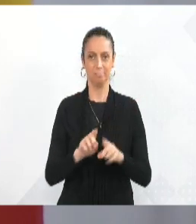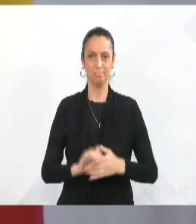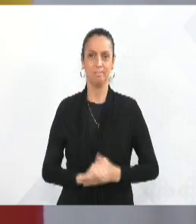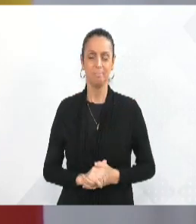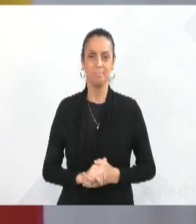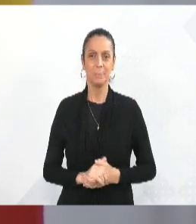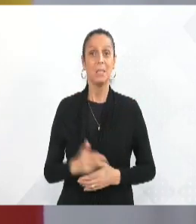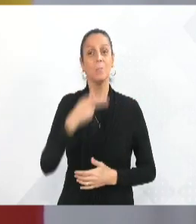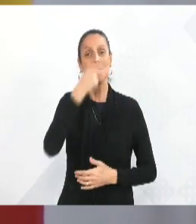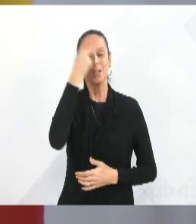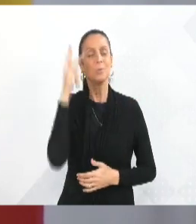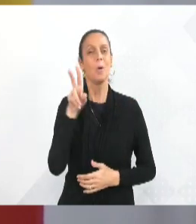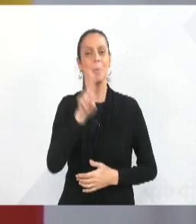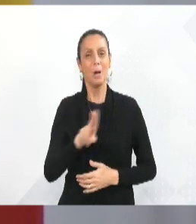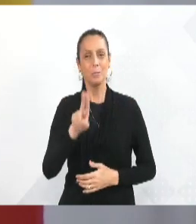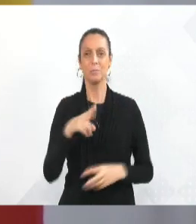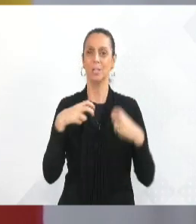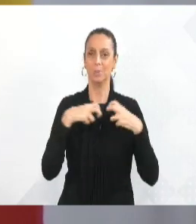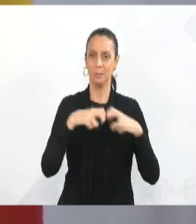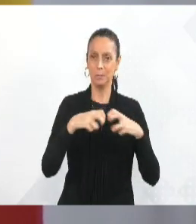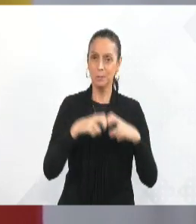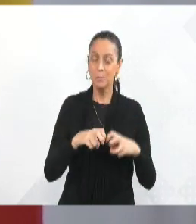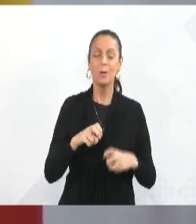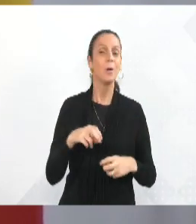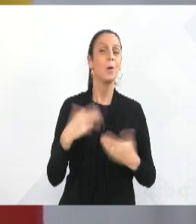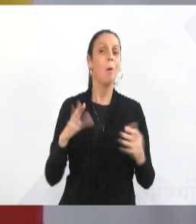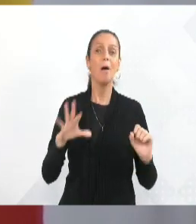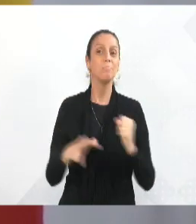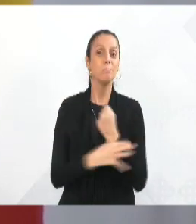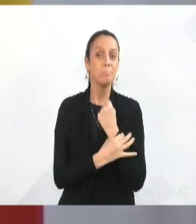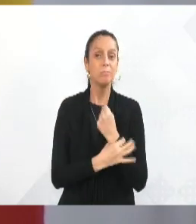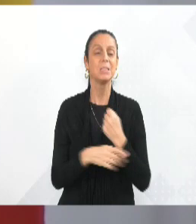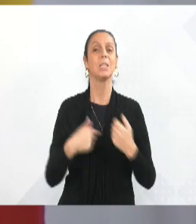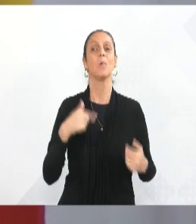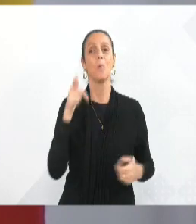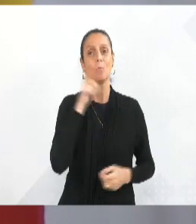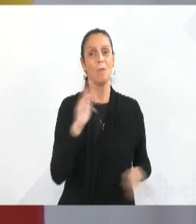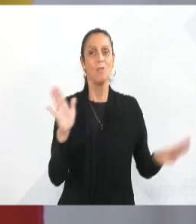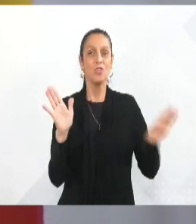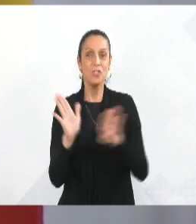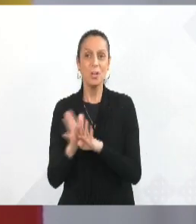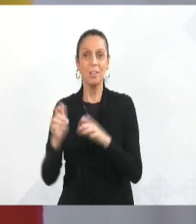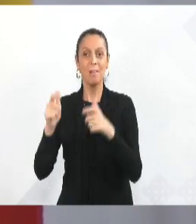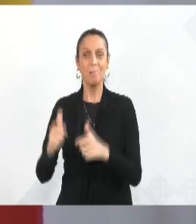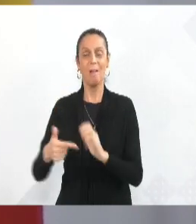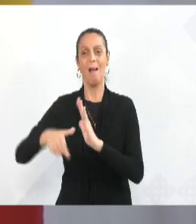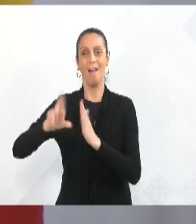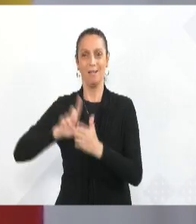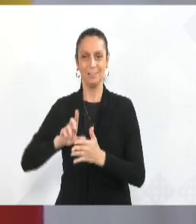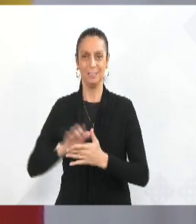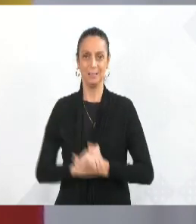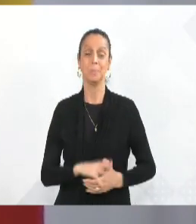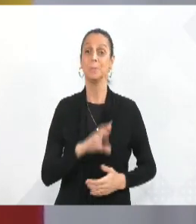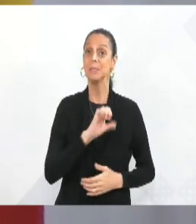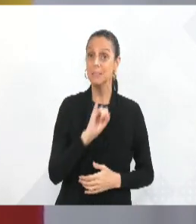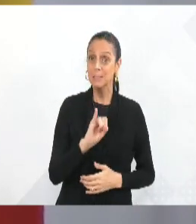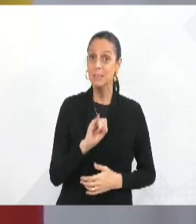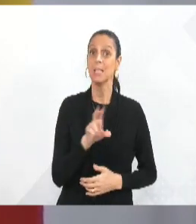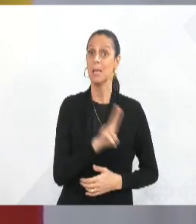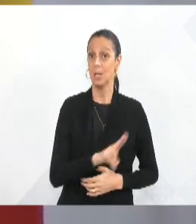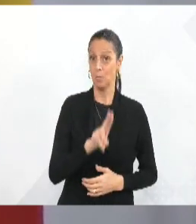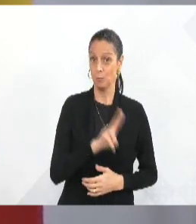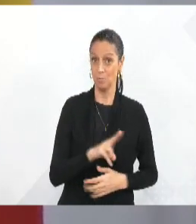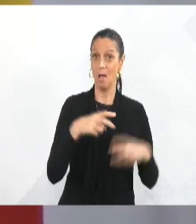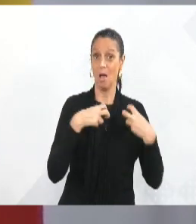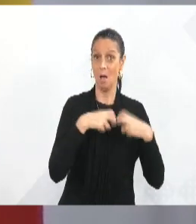alguém utilizar o transporte coletivo é a garantia de que ele vai chegar rápido no seu destino. E se ele, usando o ônibus, chegar muito mais rápido do que por meio de um aplicativo ou